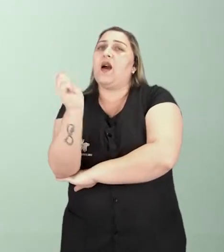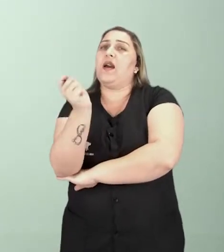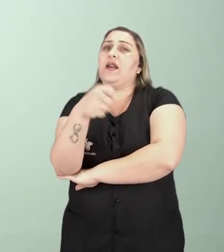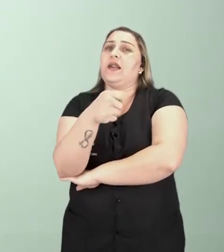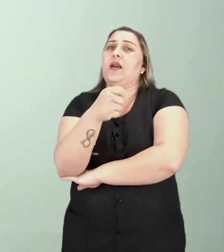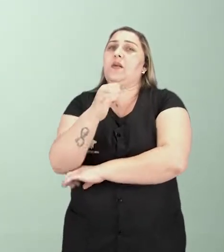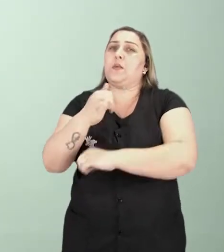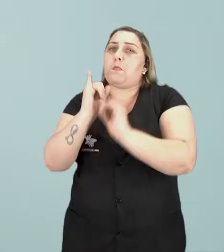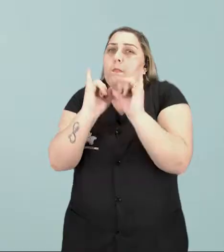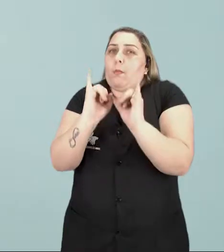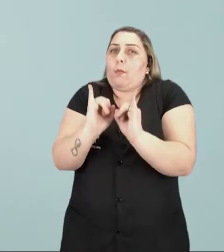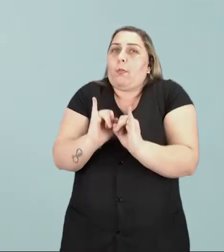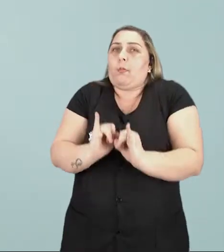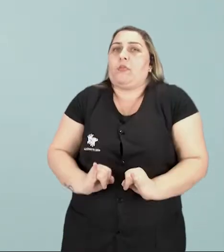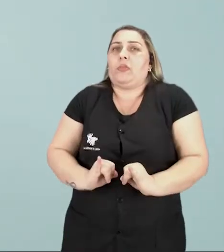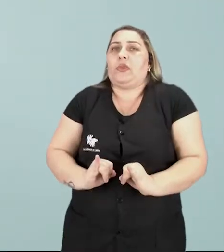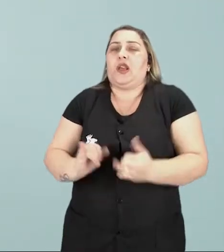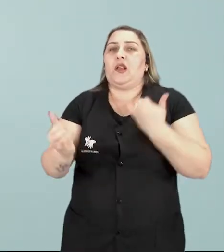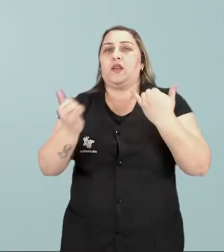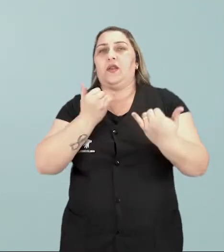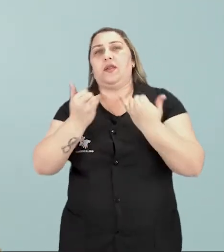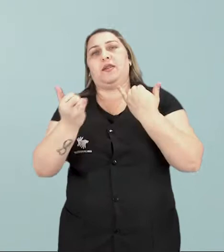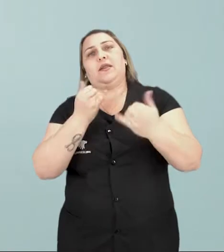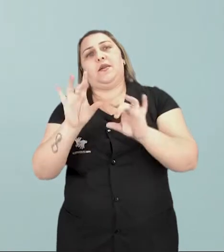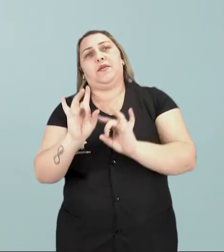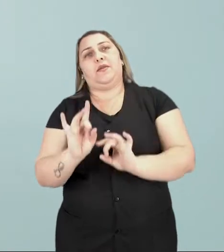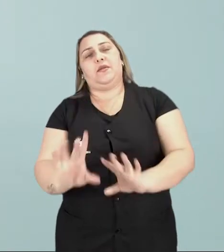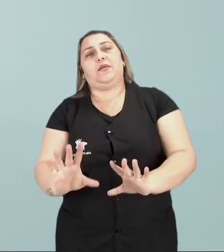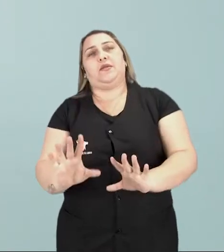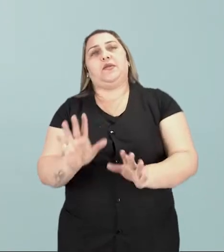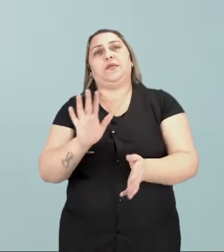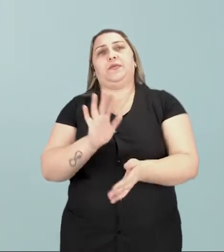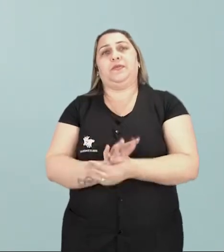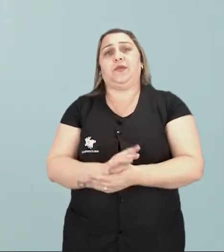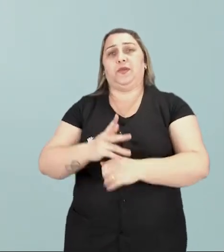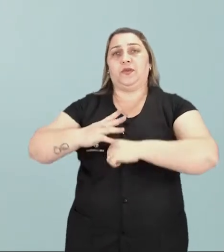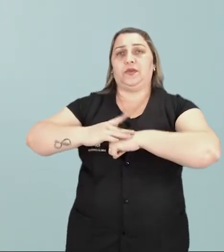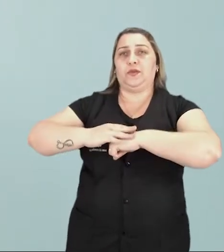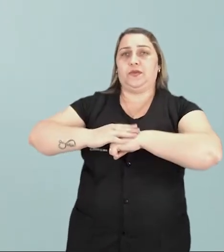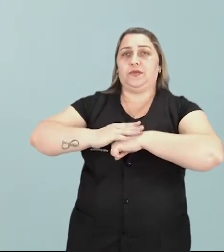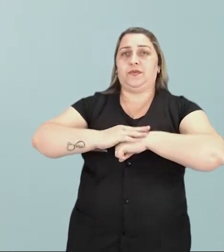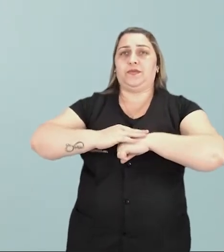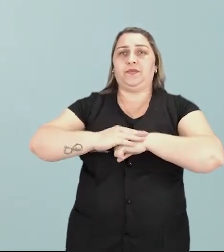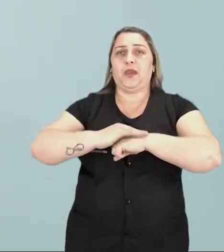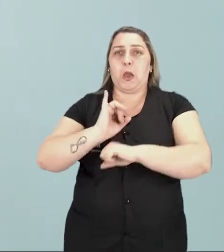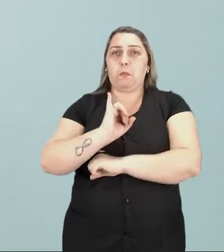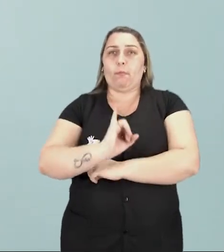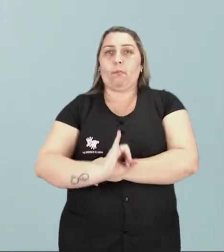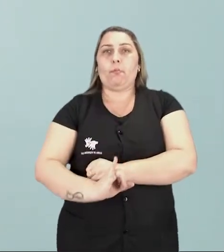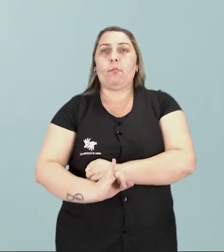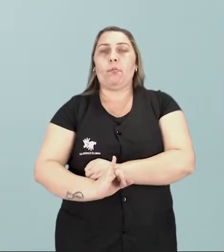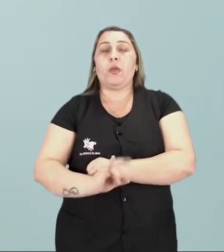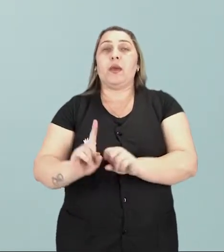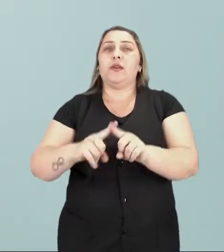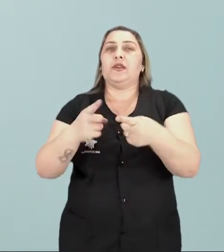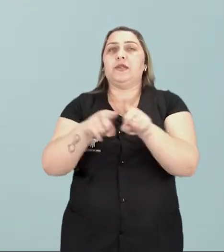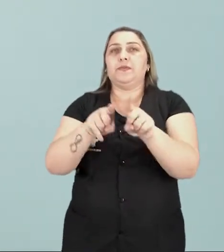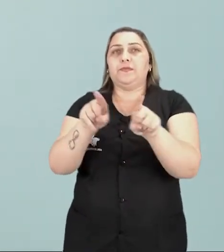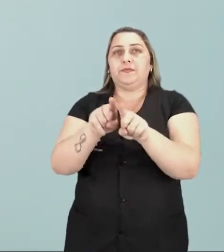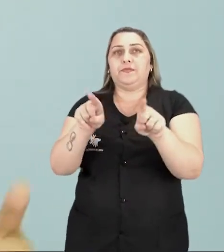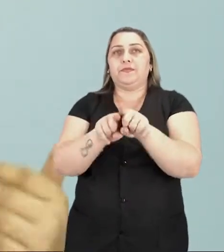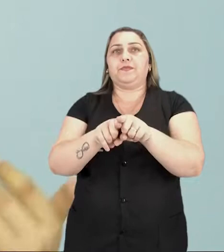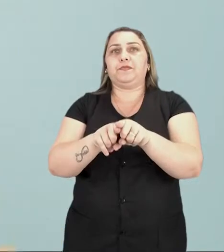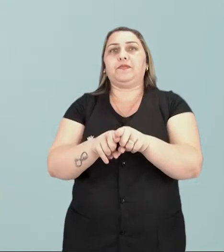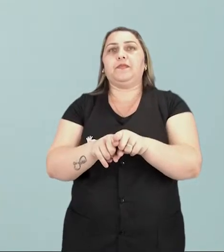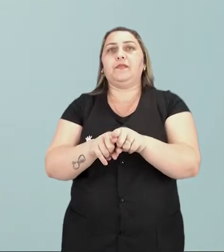de notícias, não só relacionados a essas questões de doenças e de emagrecimento, mas também em